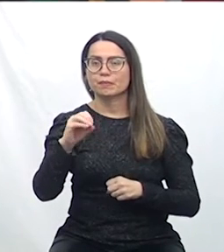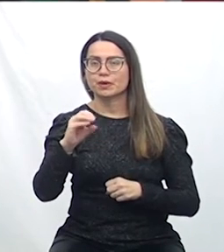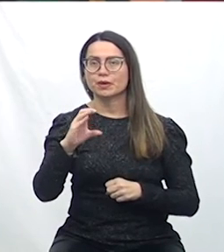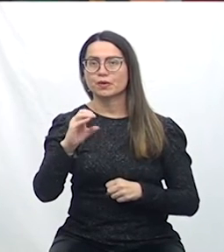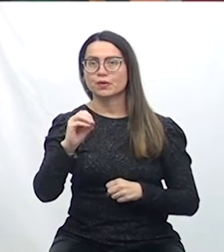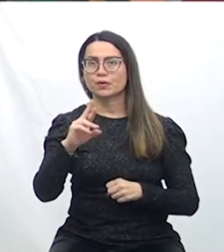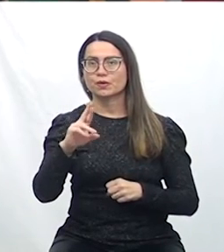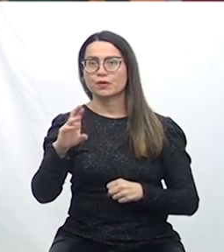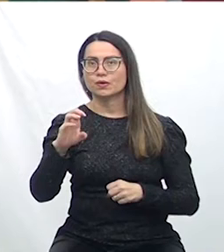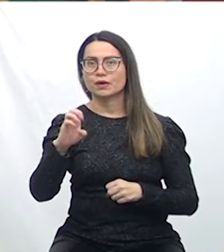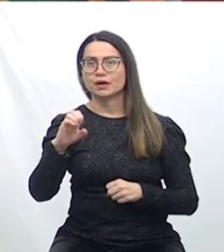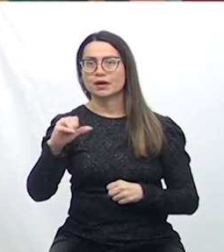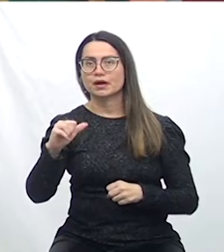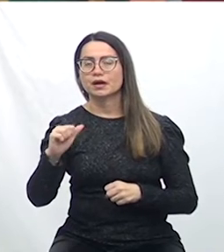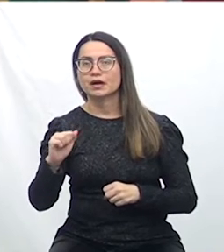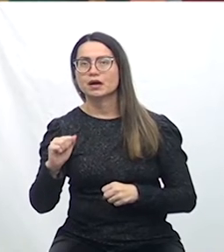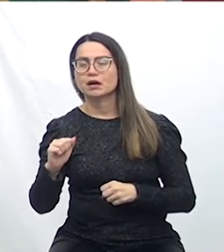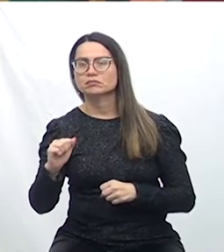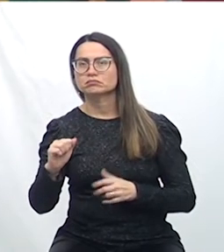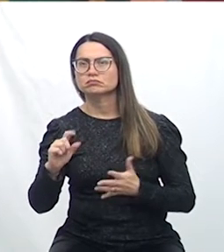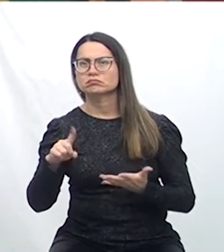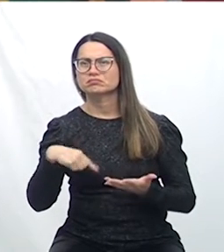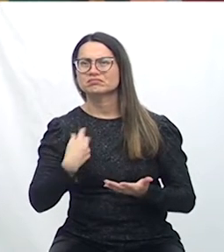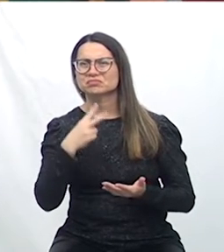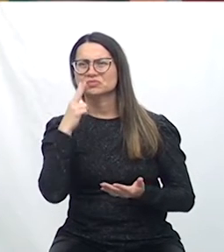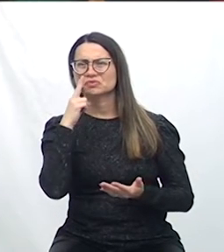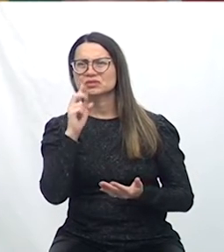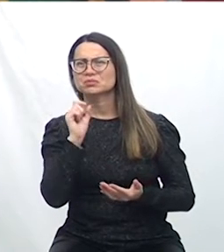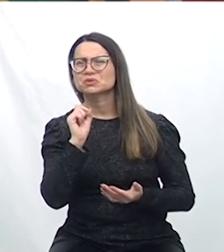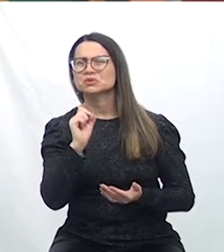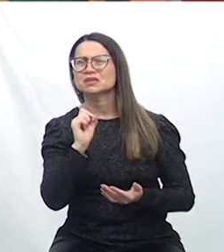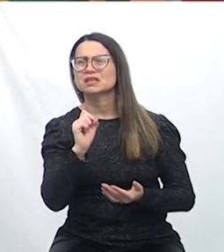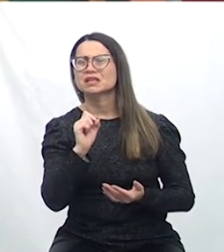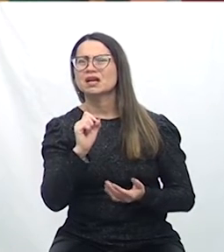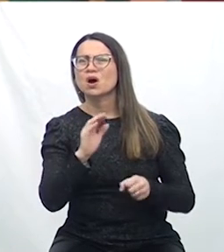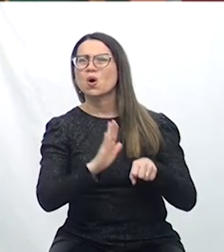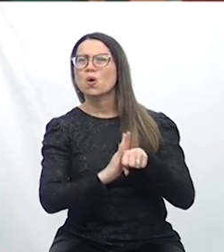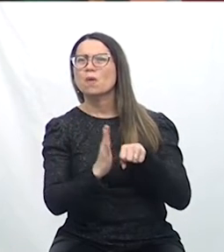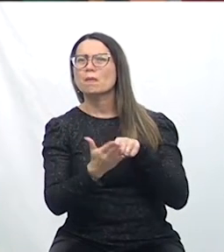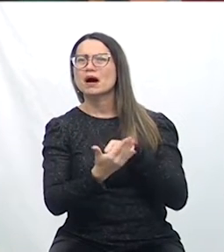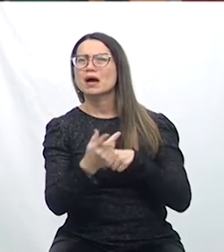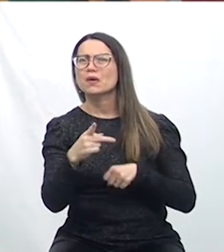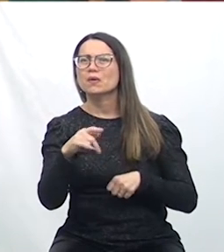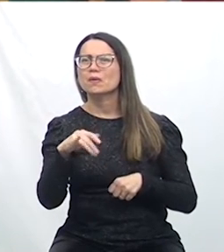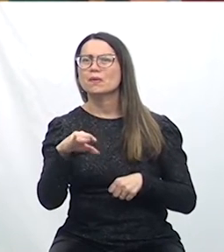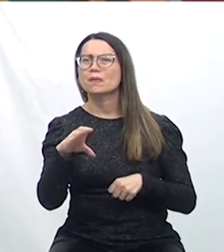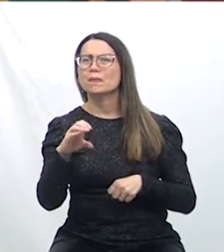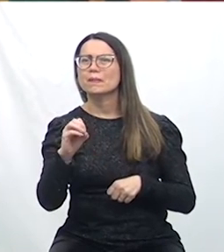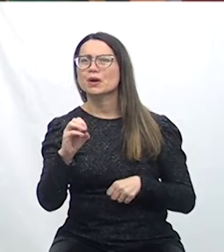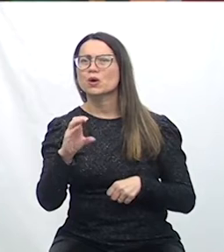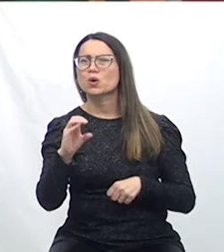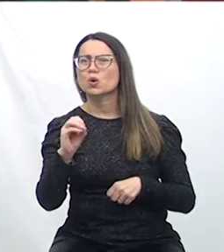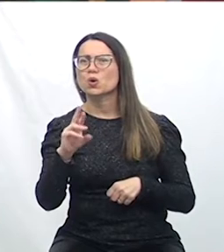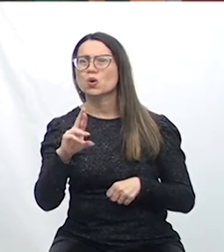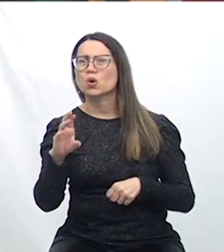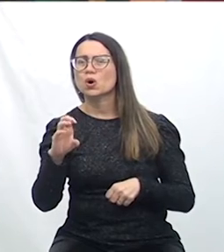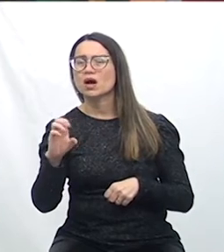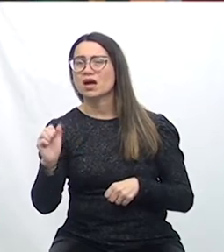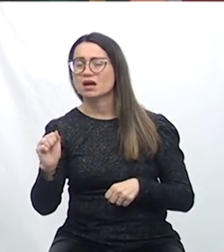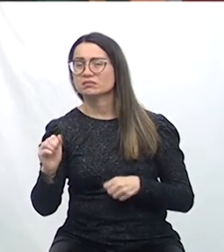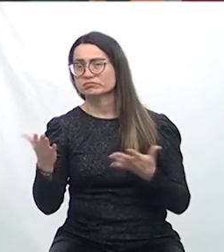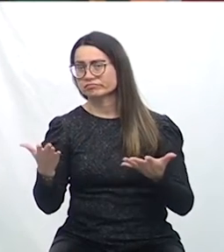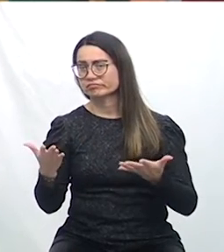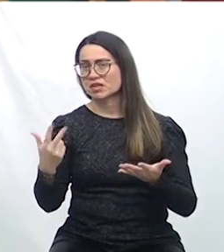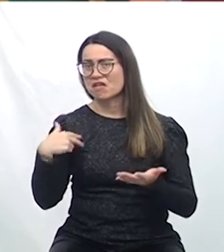o descaso que está com a região do bairro Pio Correia. Né, vem aqui, anuncia isso,